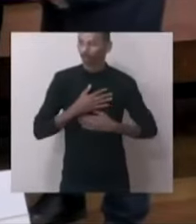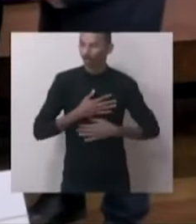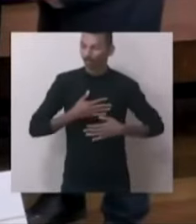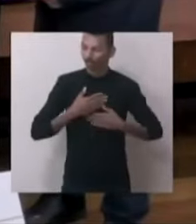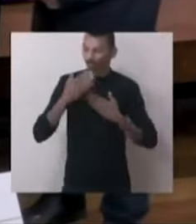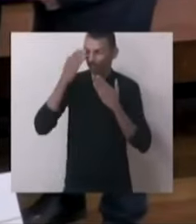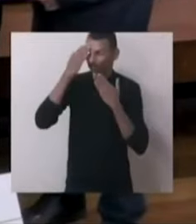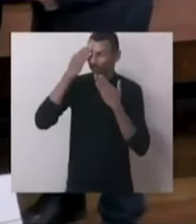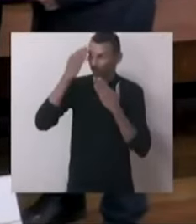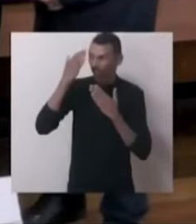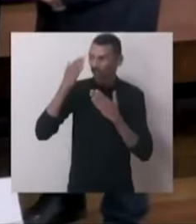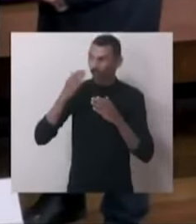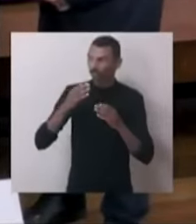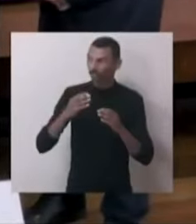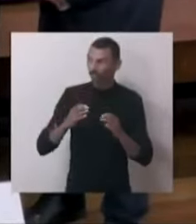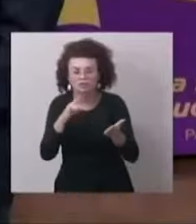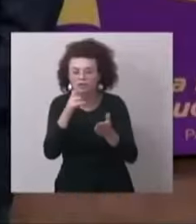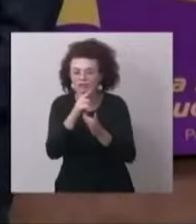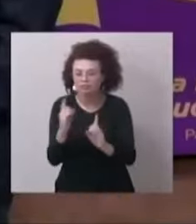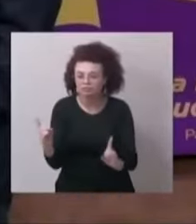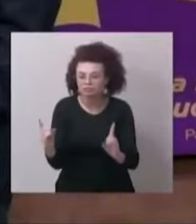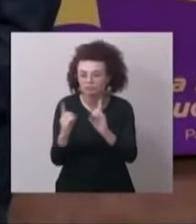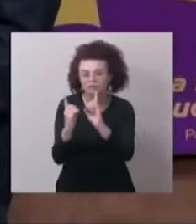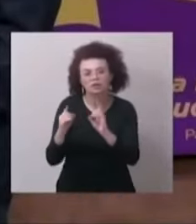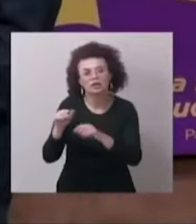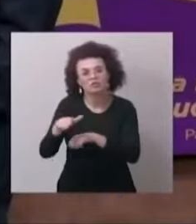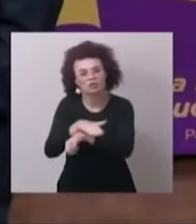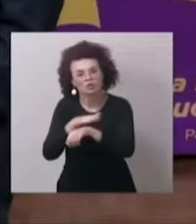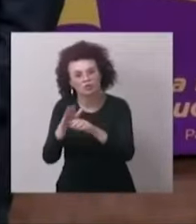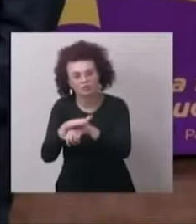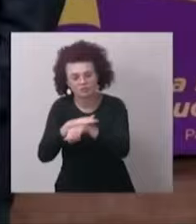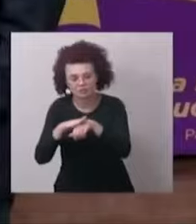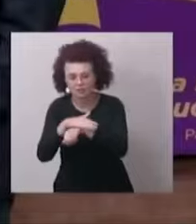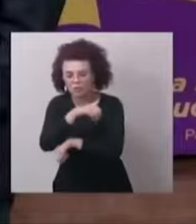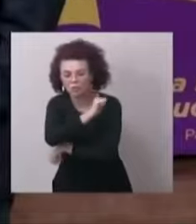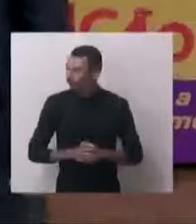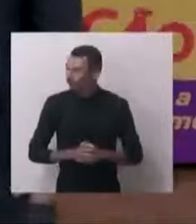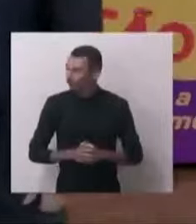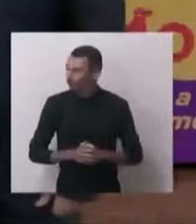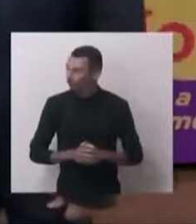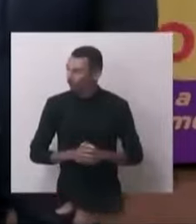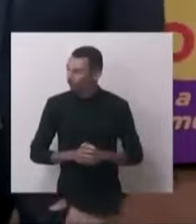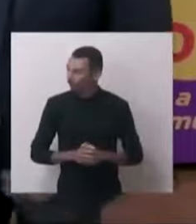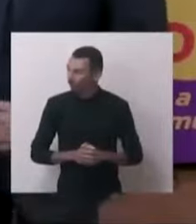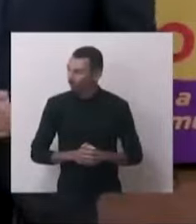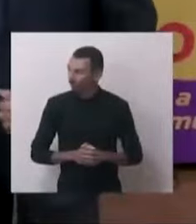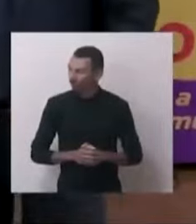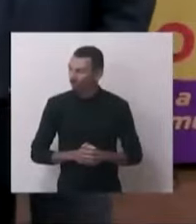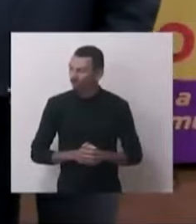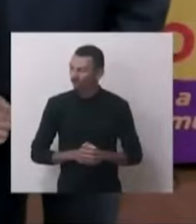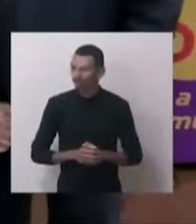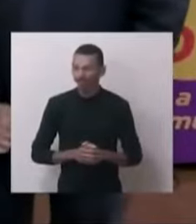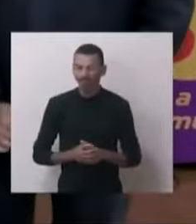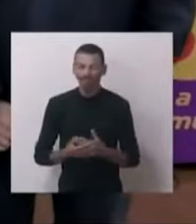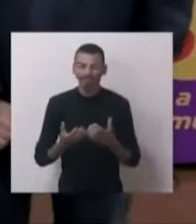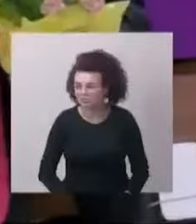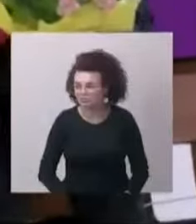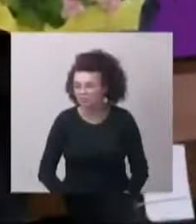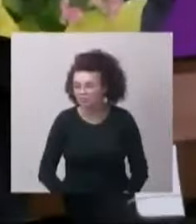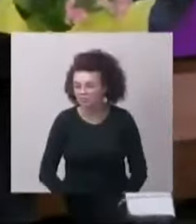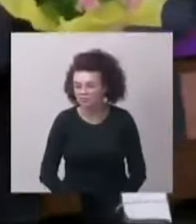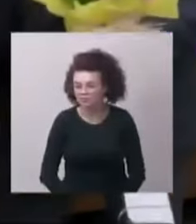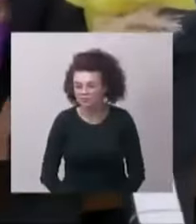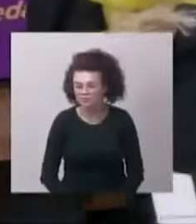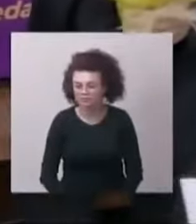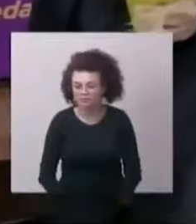estaduais, auxiliares, técnicos de educação, agentes de educação escolar e supervisores escolares. Eles falaram da alegria